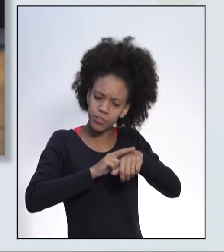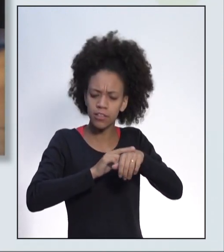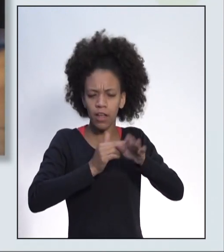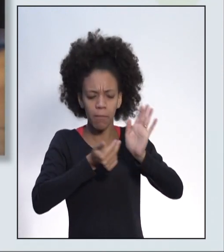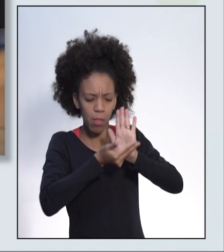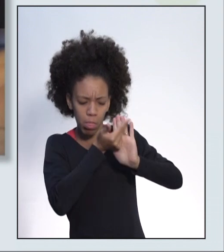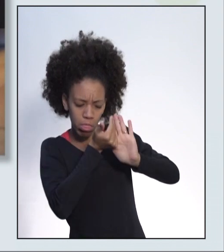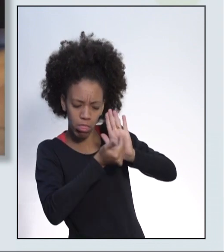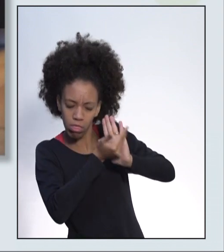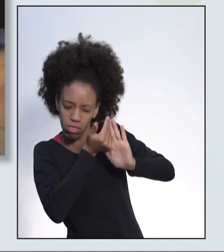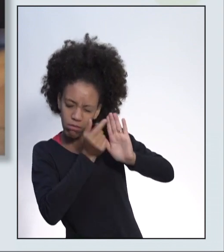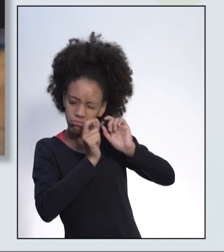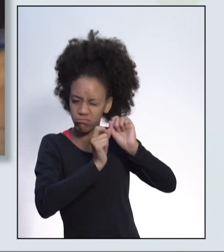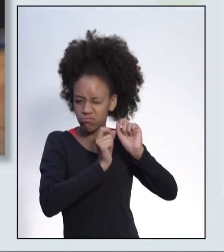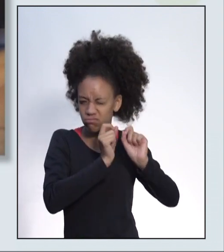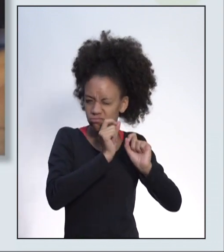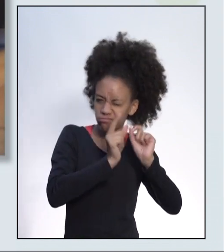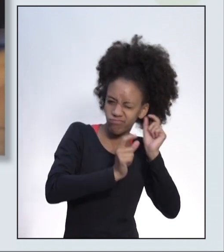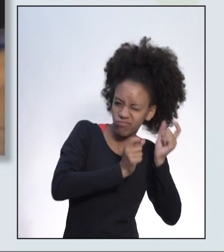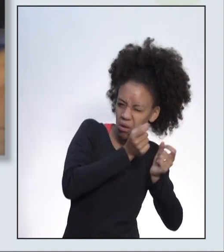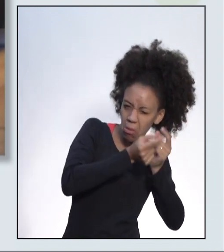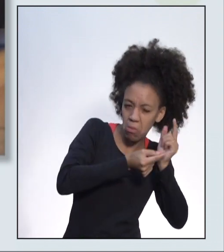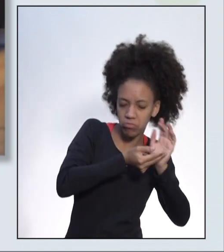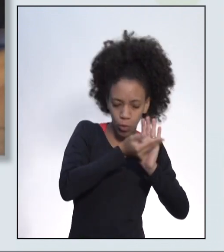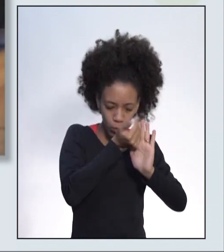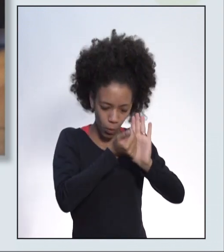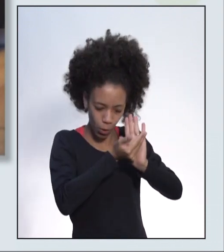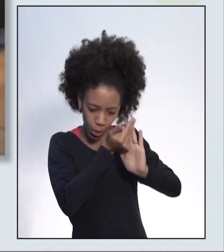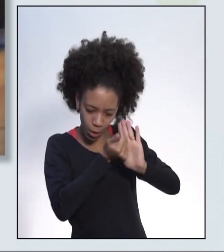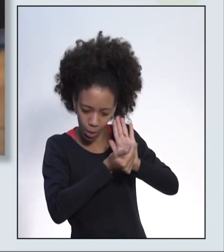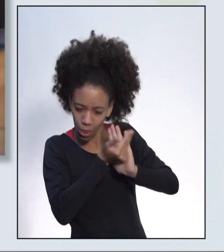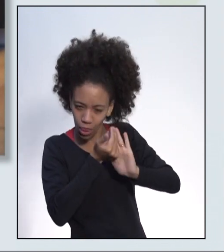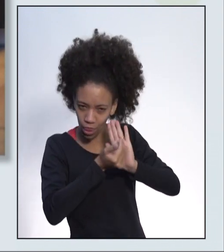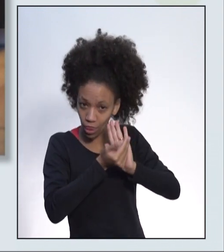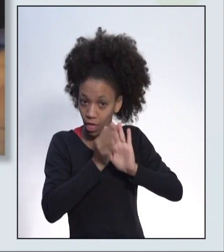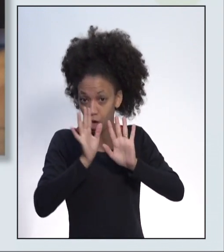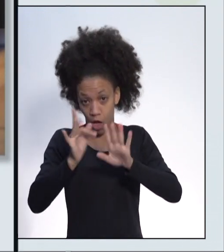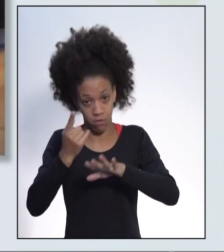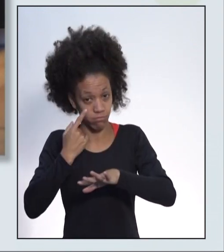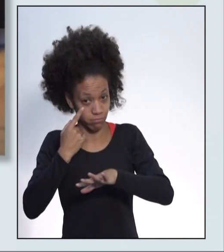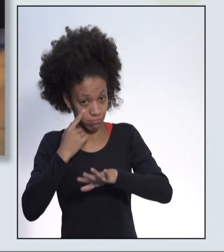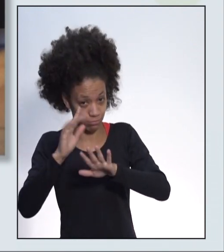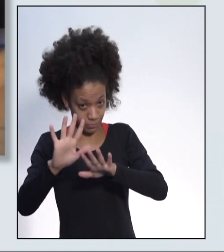alguns retoques aqui no meu desenho. Vão fazendo aí de vocês.